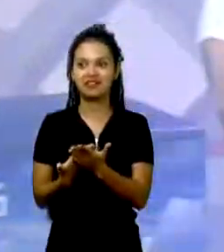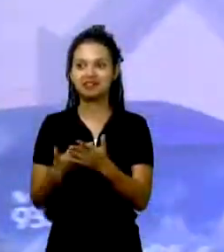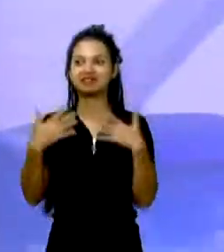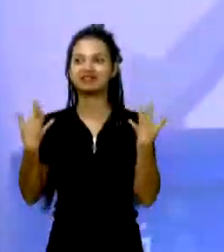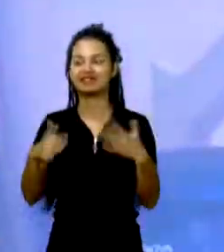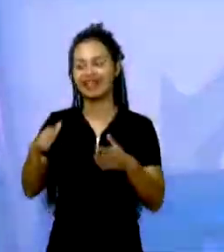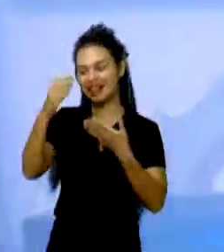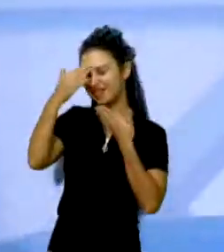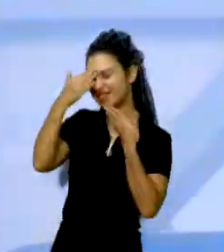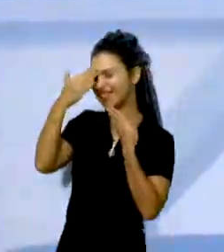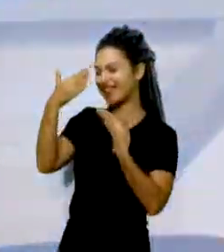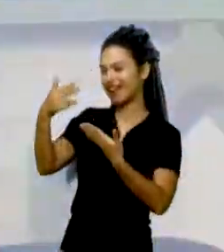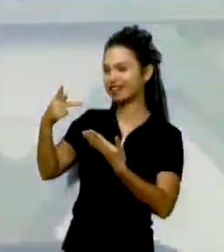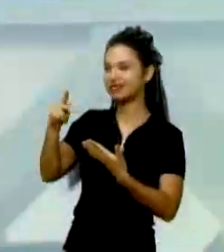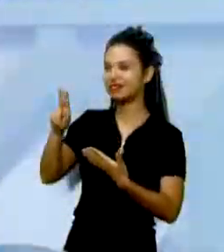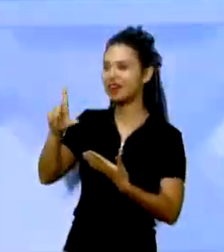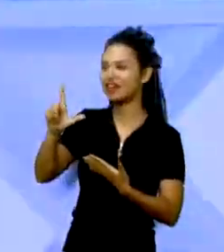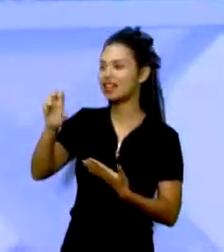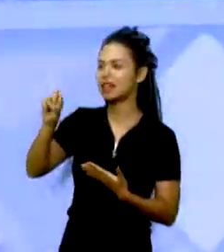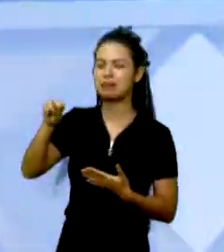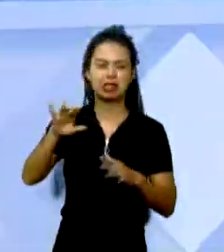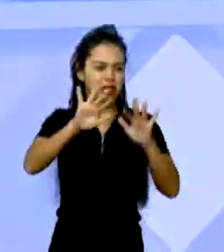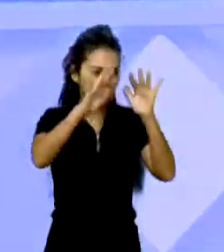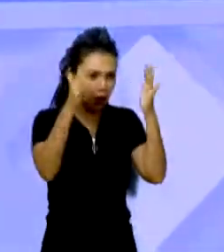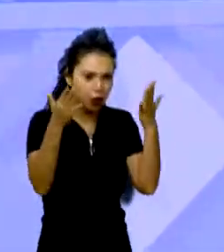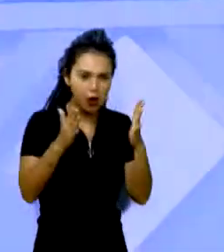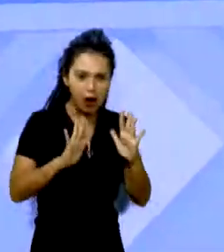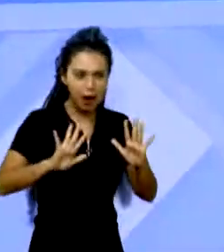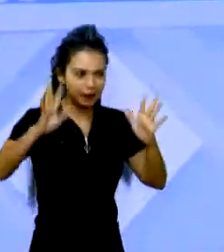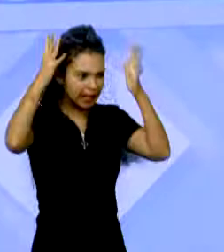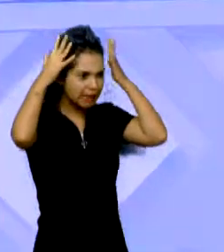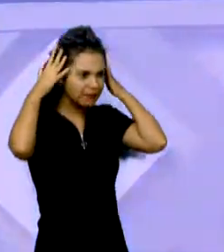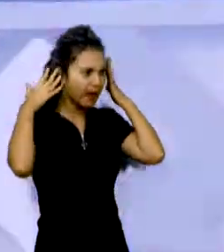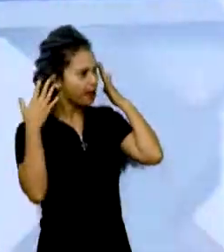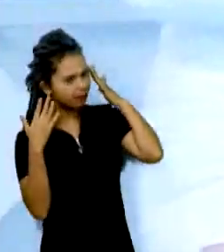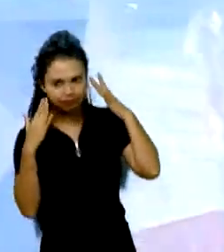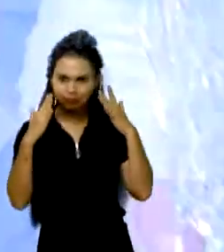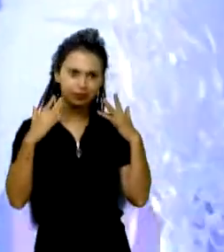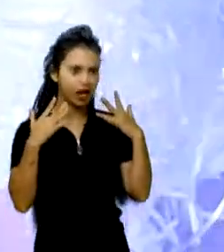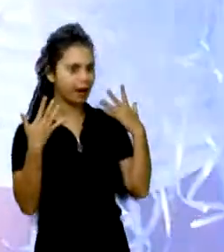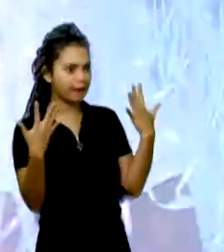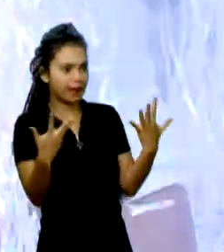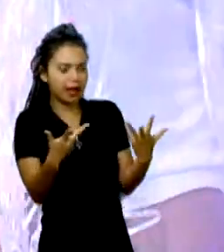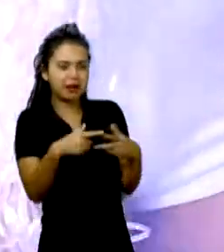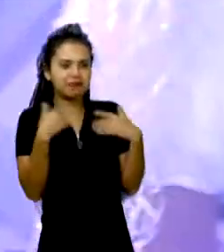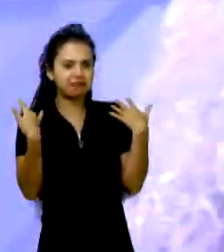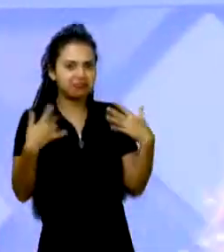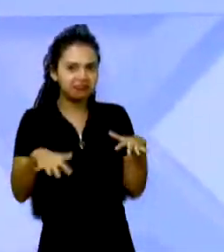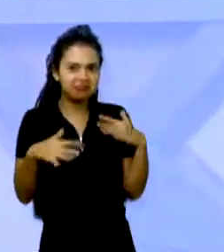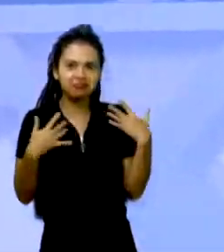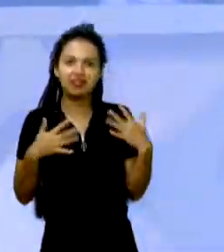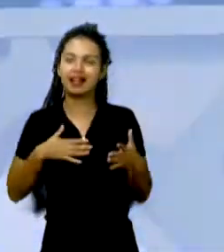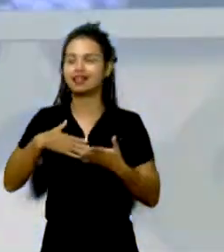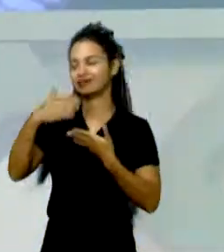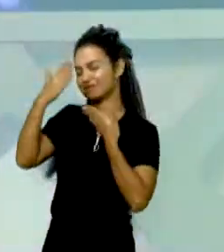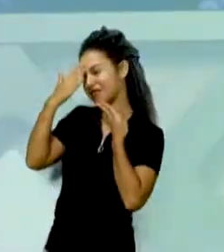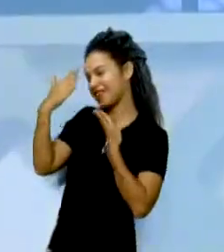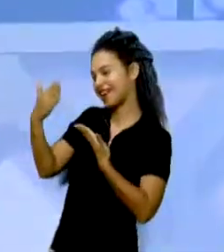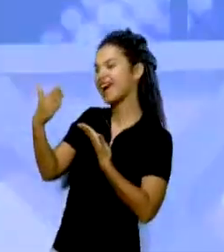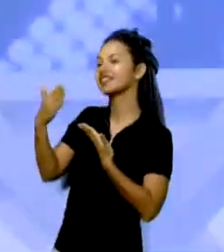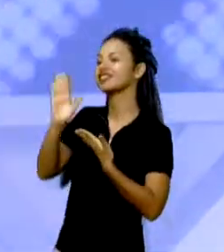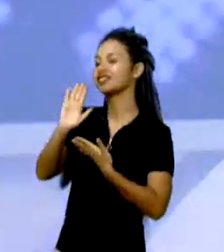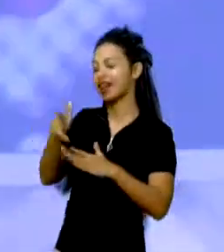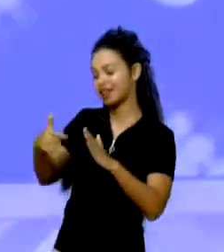Obrigada, Paulinha. Esse corpão, esse cabelo, esse bate-cabelo. Obrigado, Paulinha, mais uma vez, pela segunda